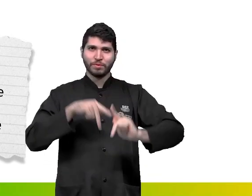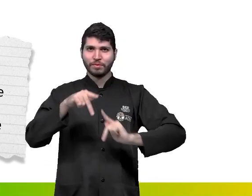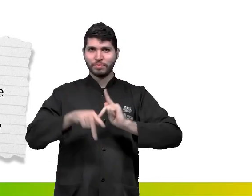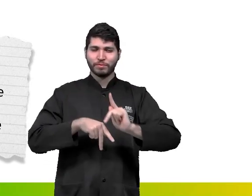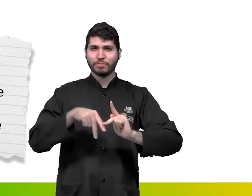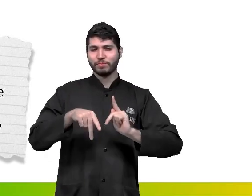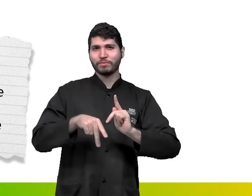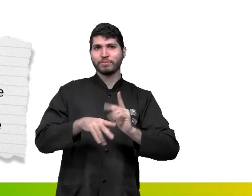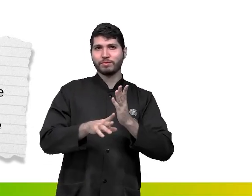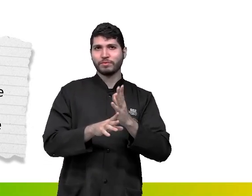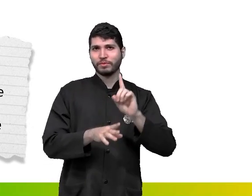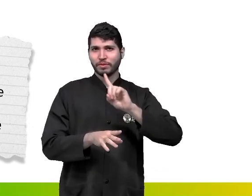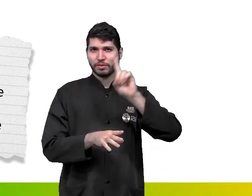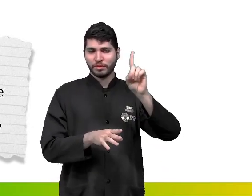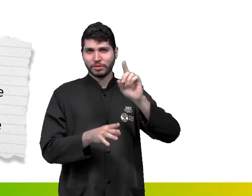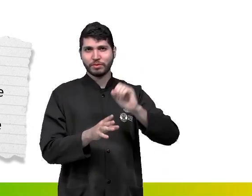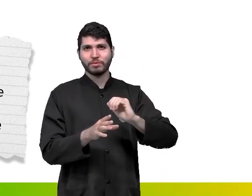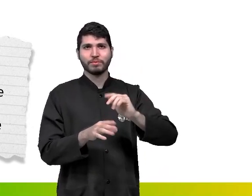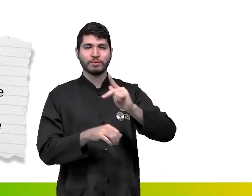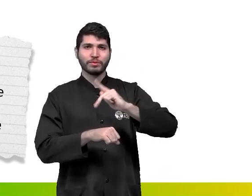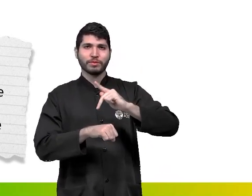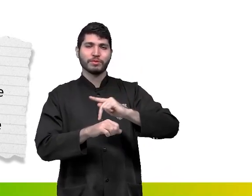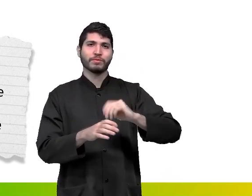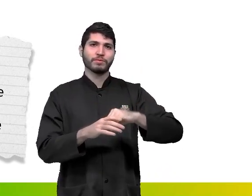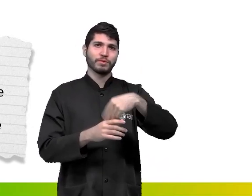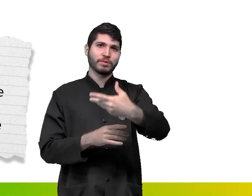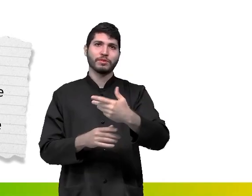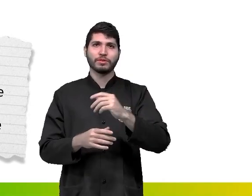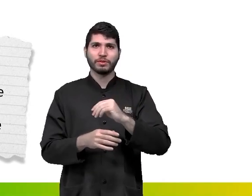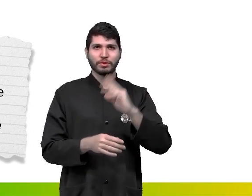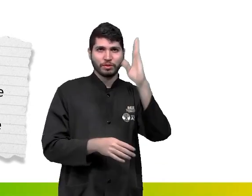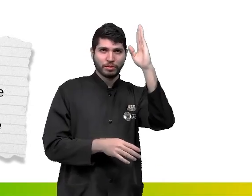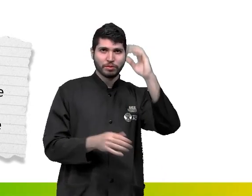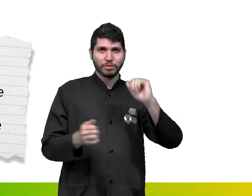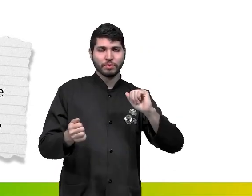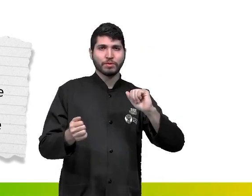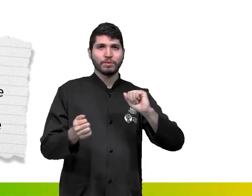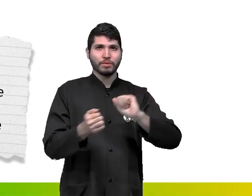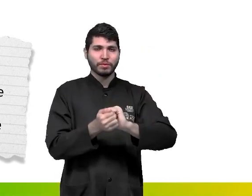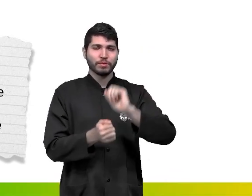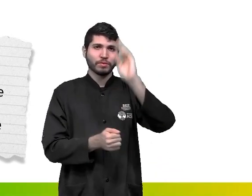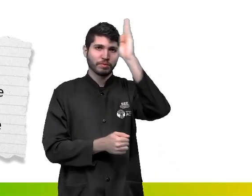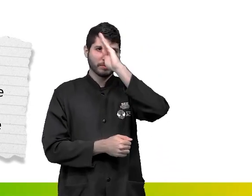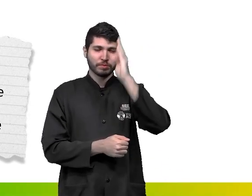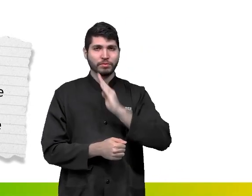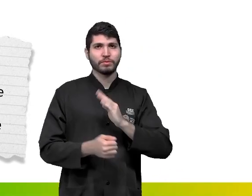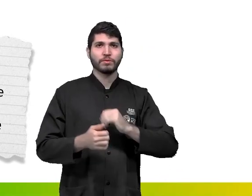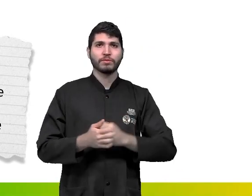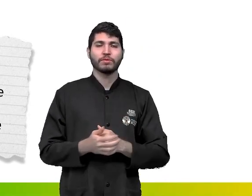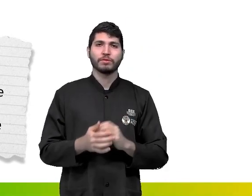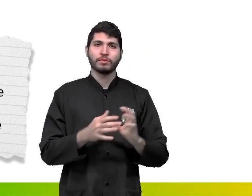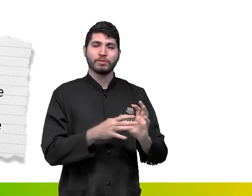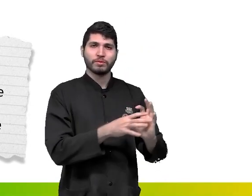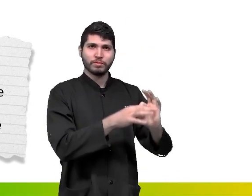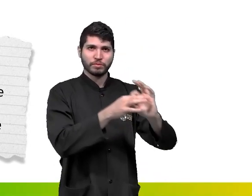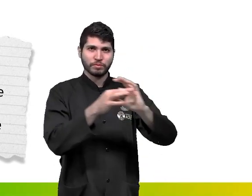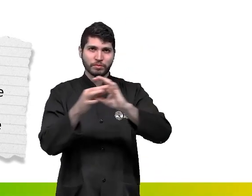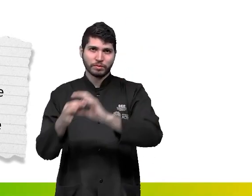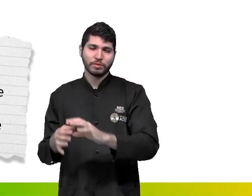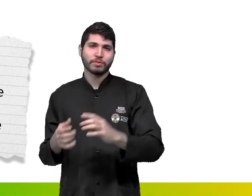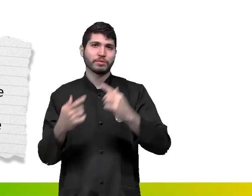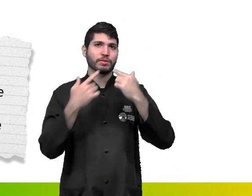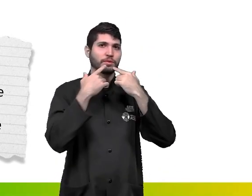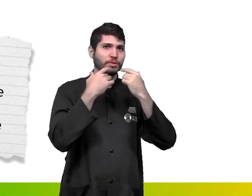do Acre ao Brasil aí, né? E trouxemos alguns exemplos linguísticos lá naqueles diálogos, né? No